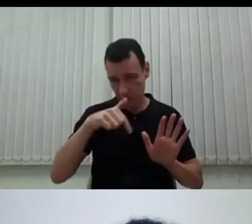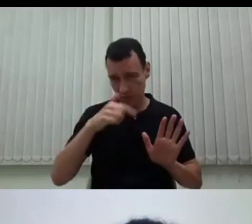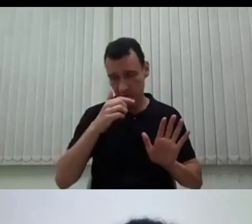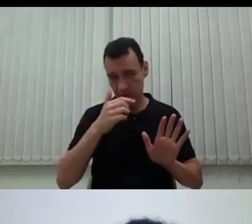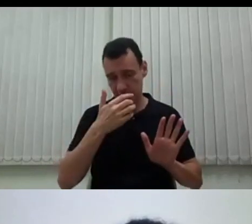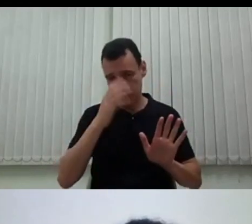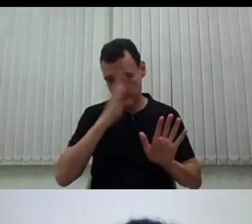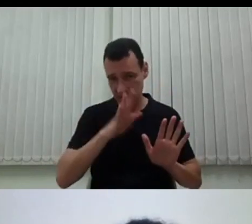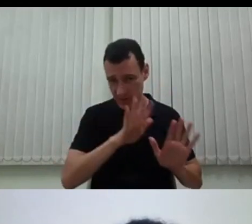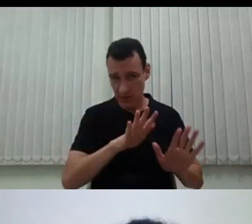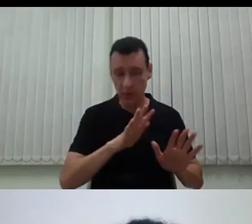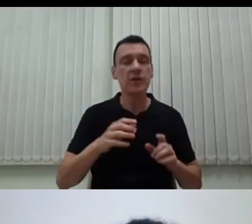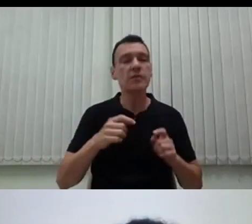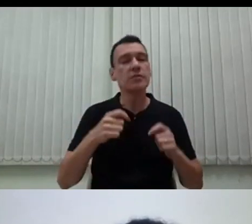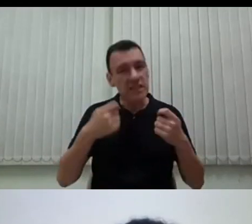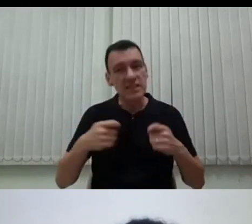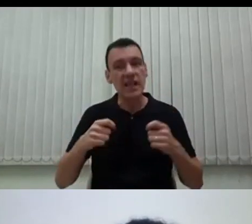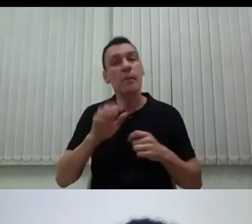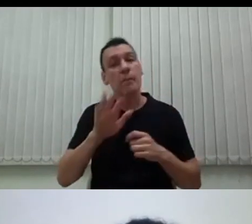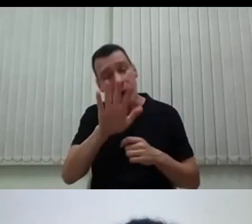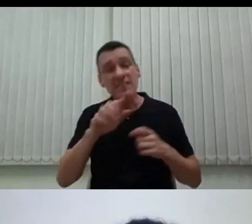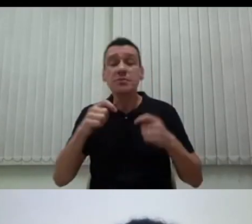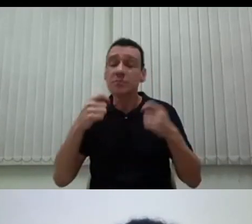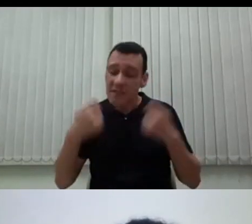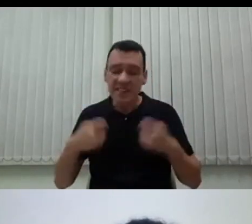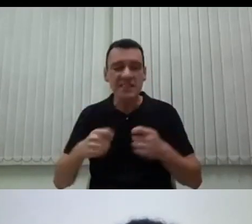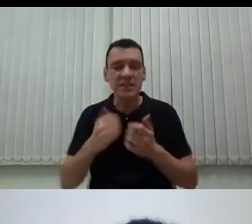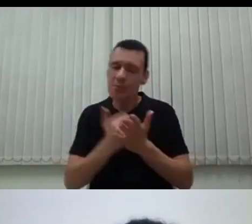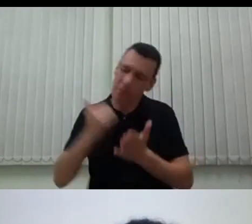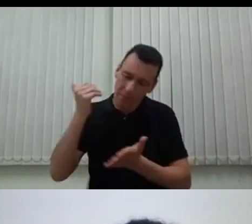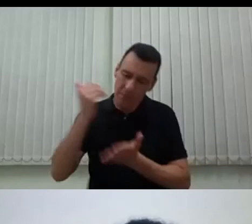relações sociais. O que vocês poderiam enfatizar nessa